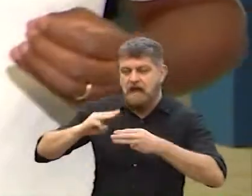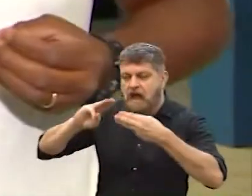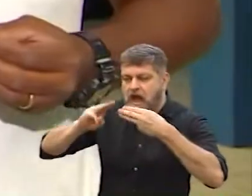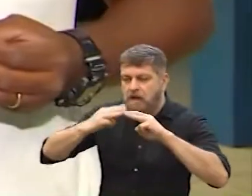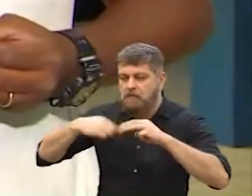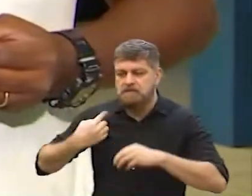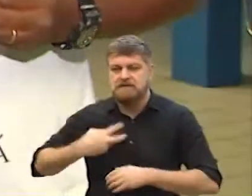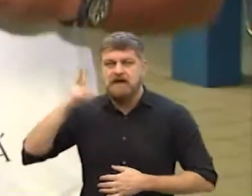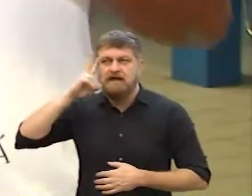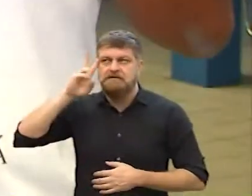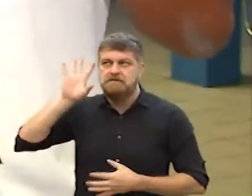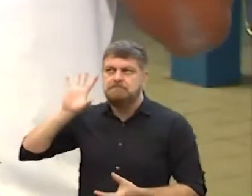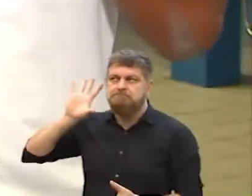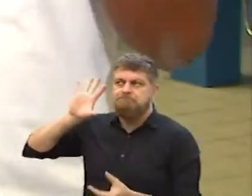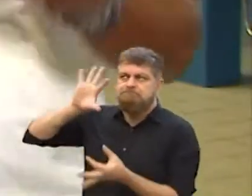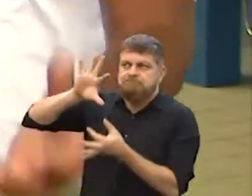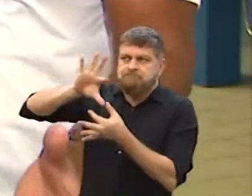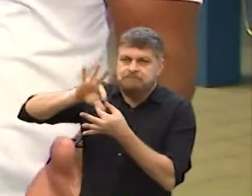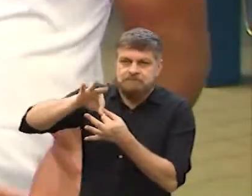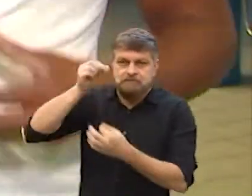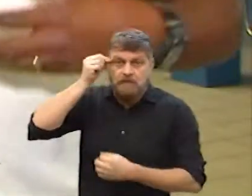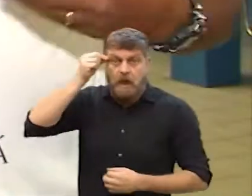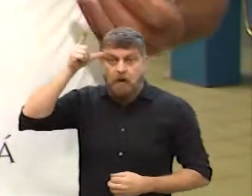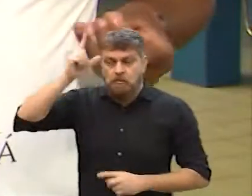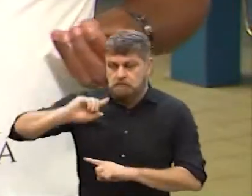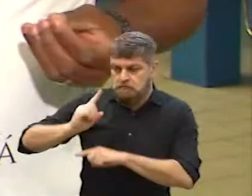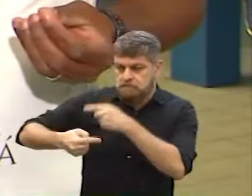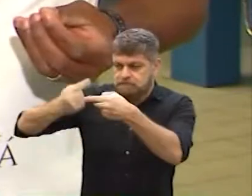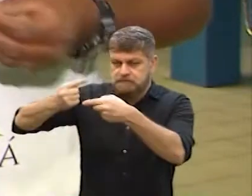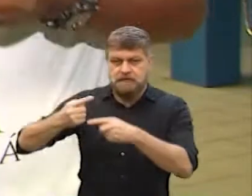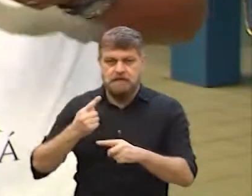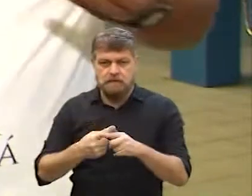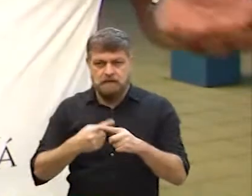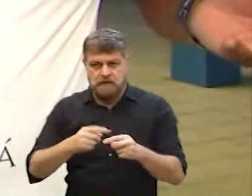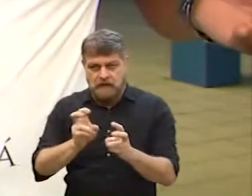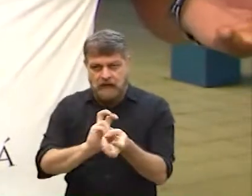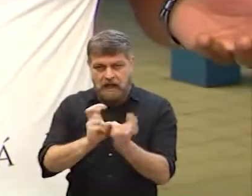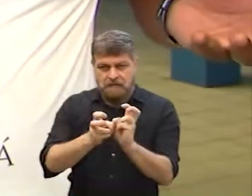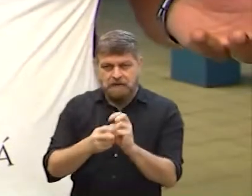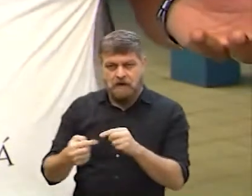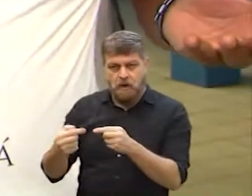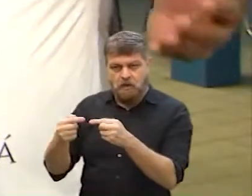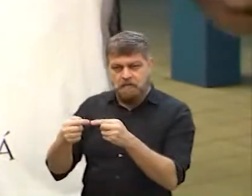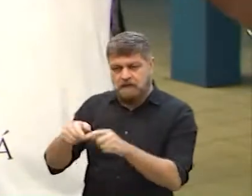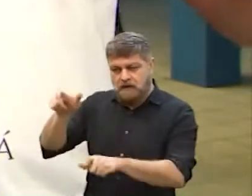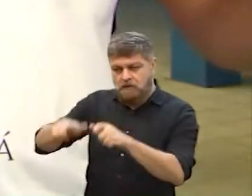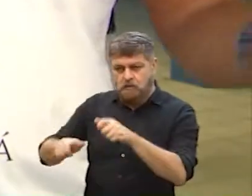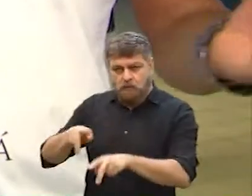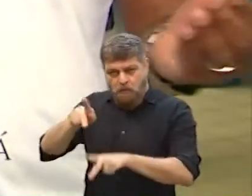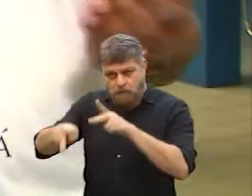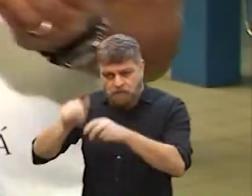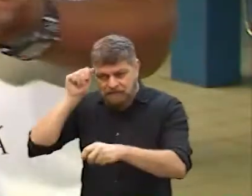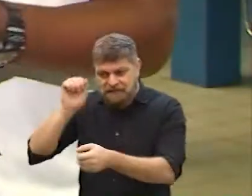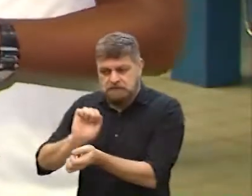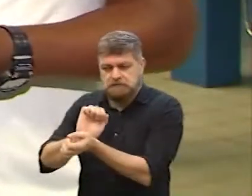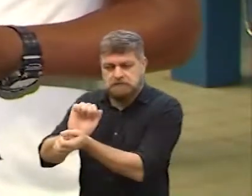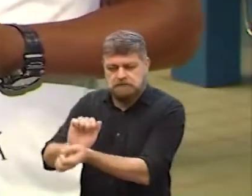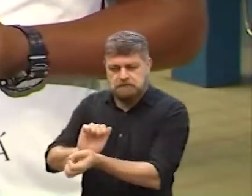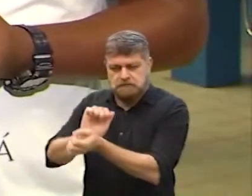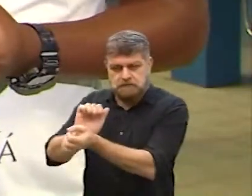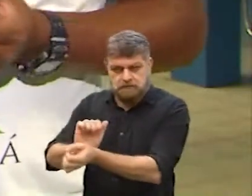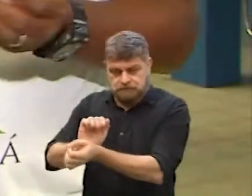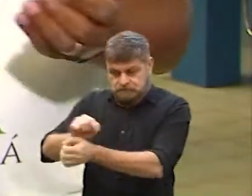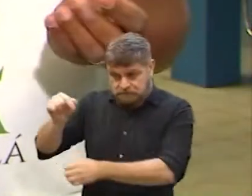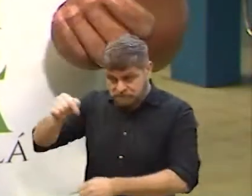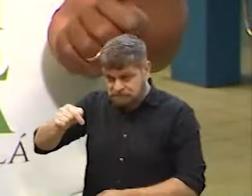através da nossa história, através da nossa cultura, porque a capoeira, ela veio dos escravizados, né? Junto com os